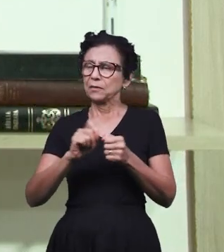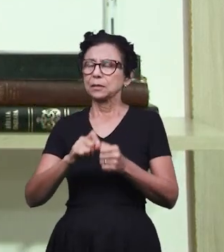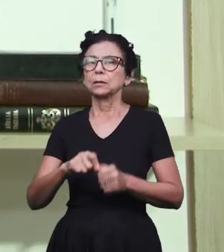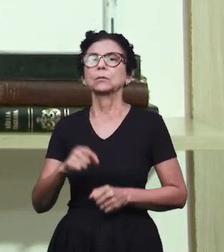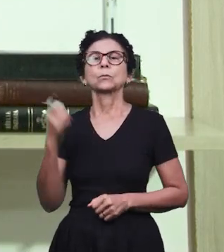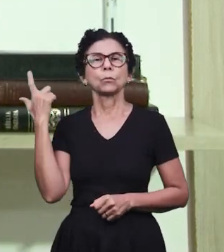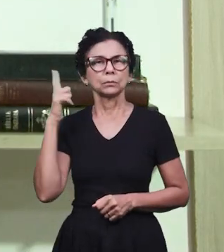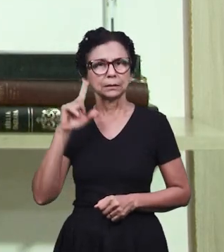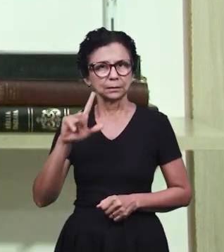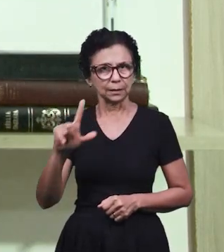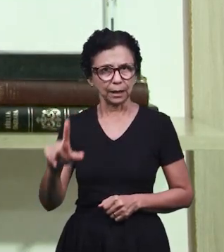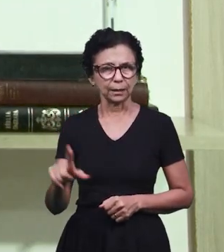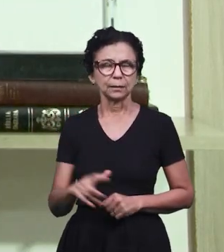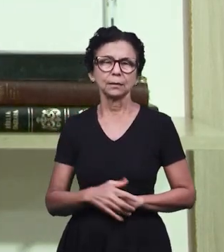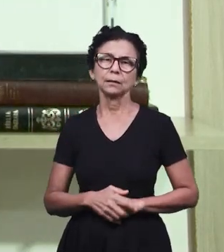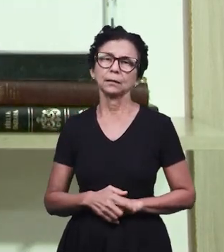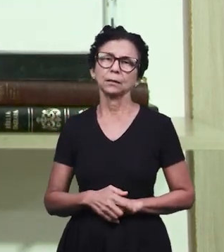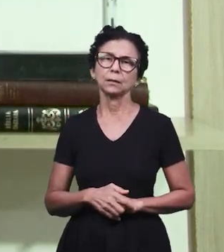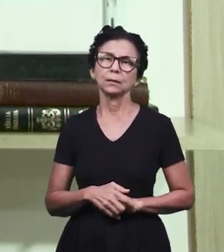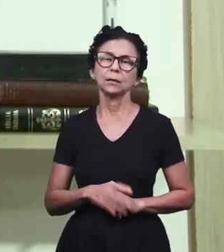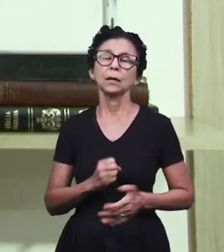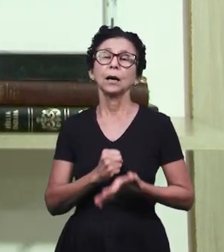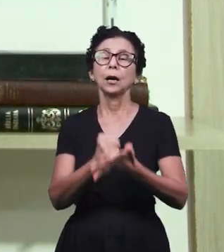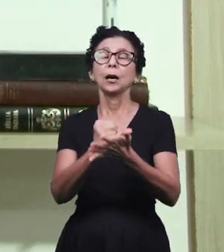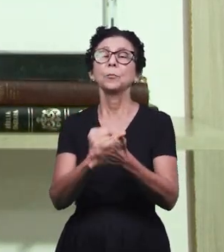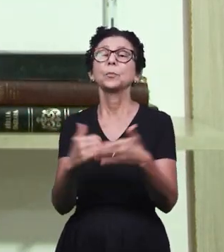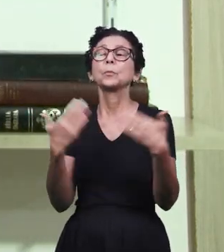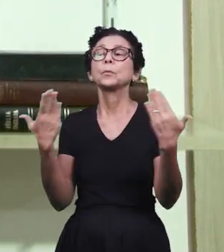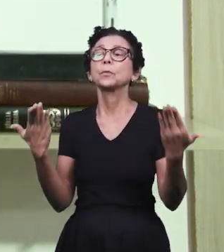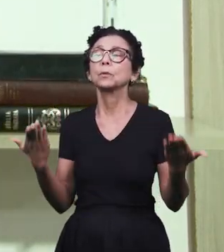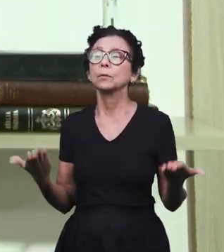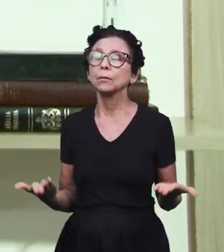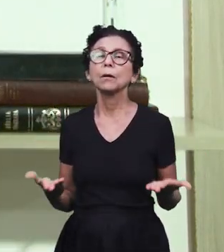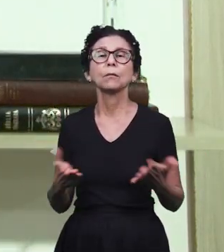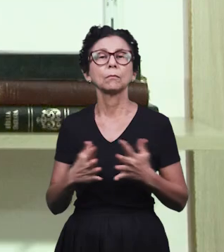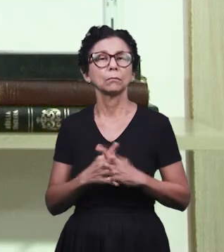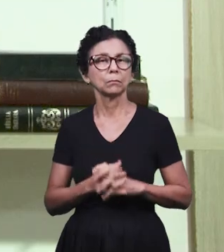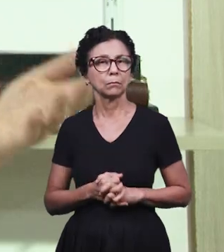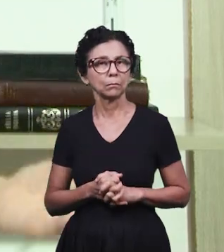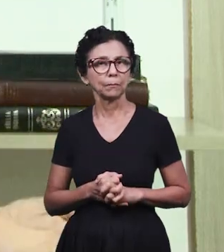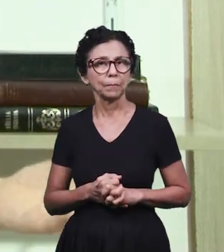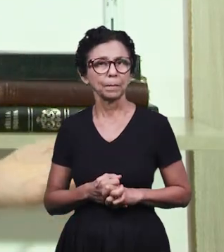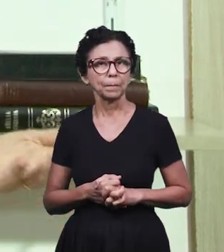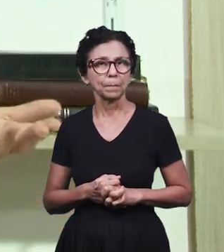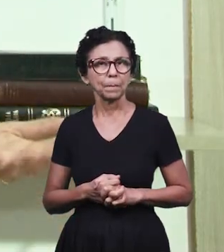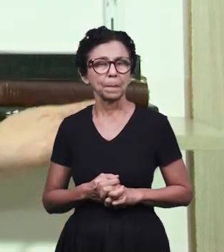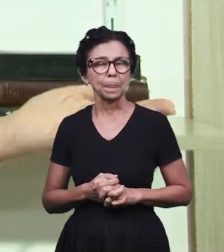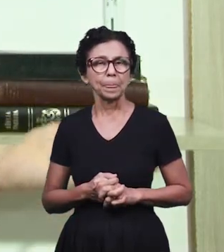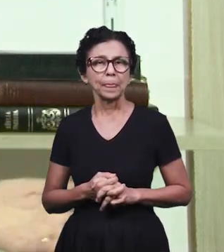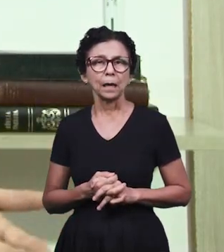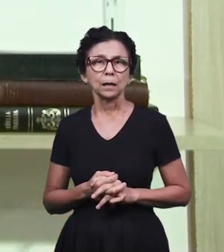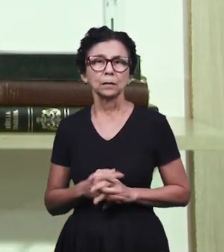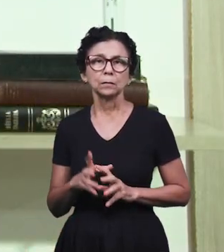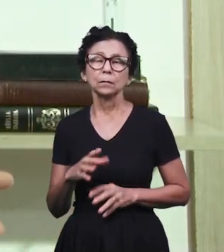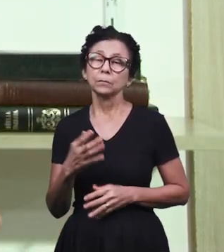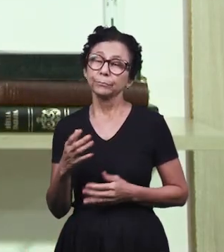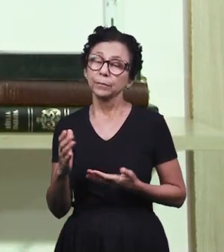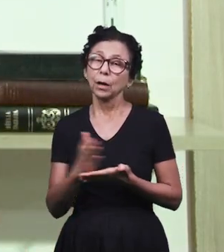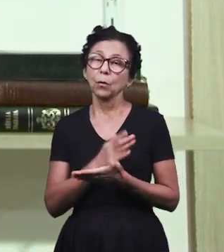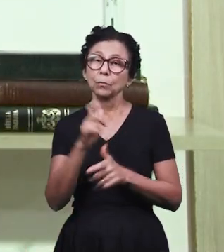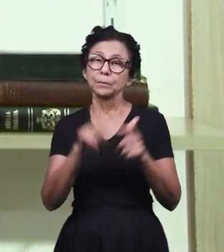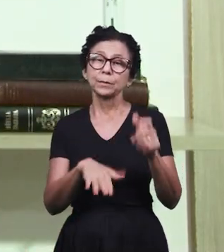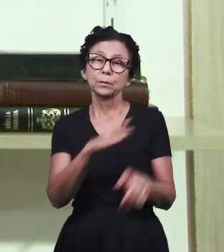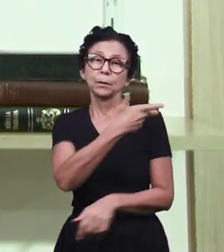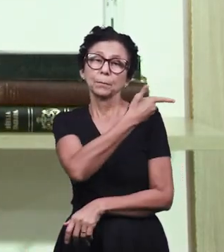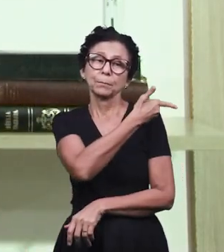que ela precisa? Não estamos diante de pessoas com preconceito, mas neste mundo ainda há muito